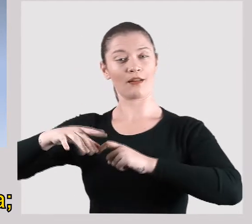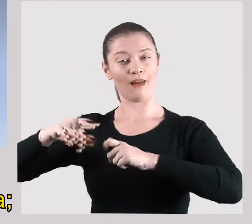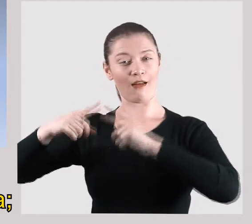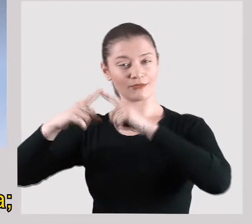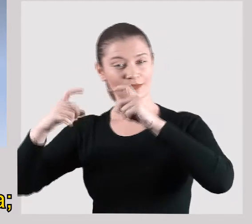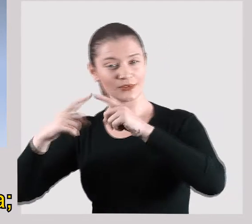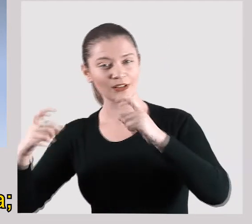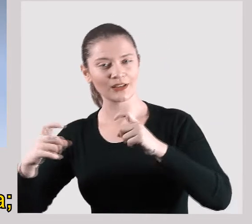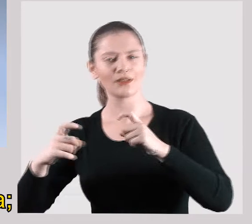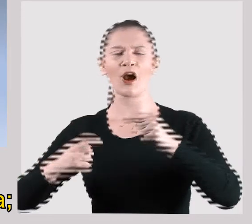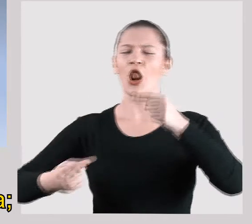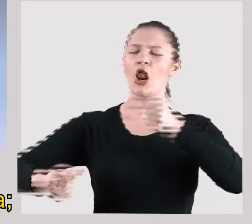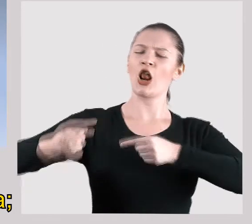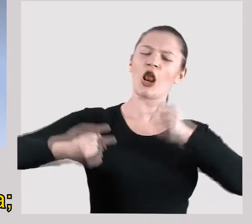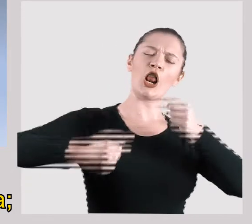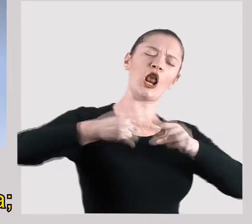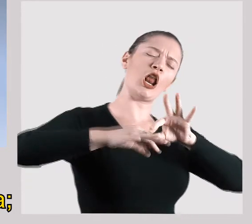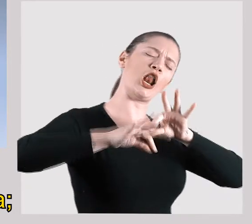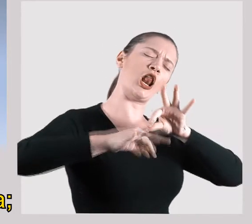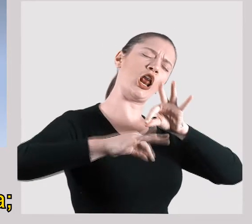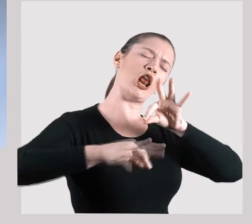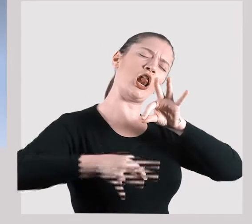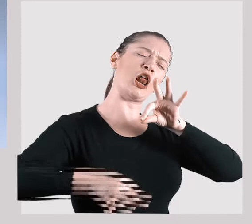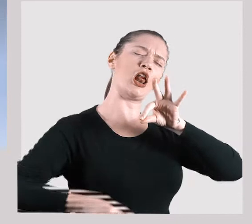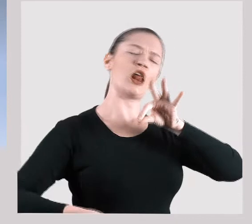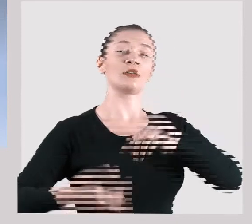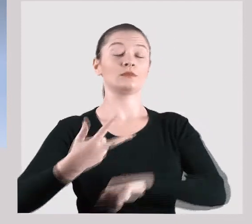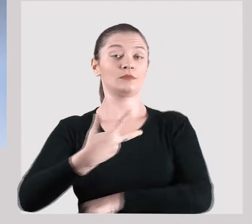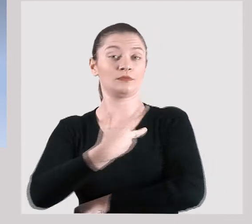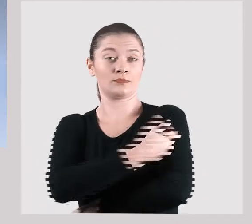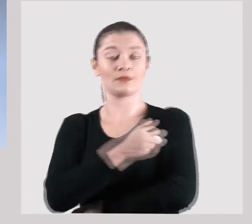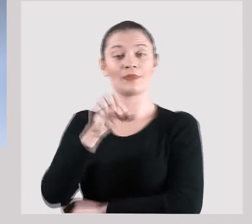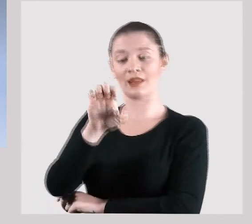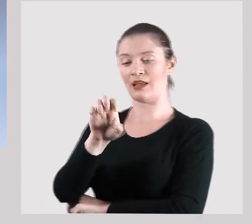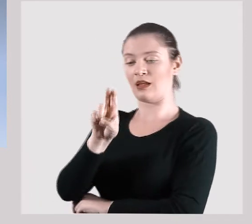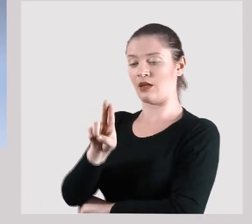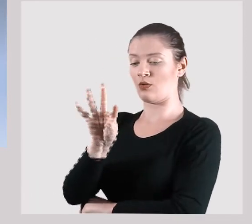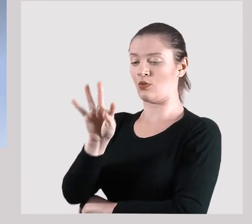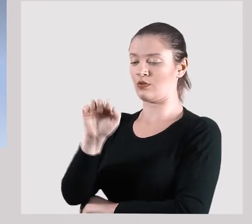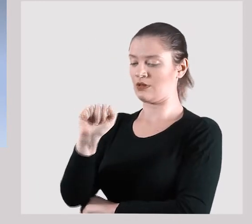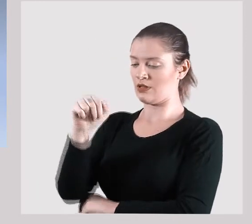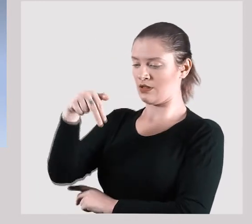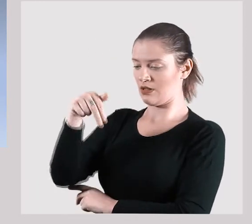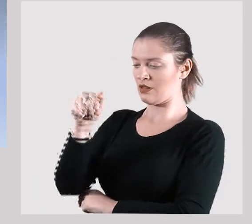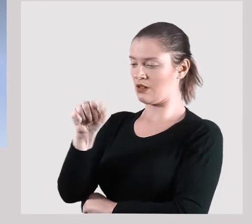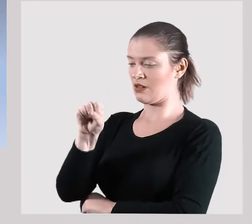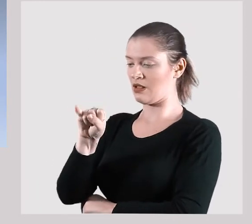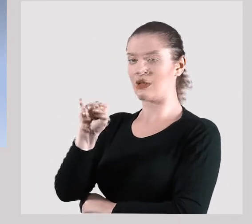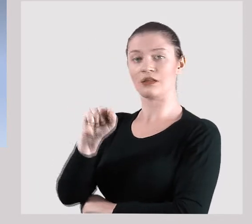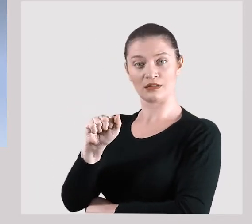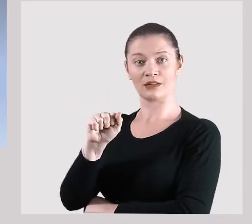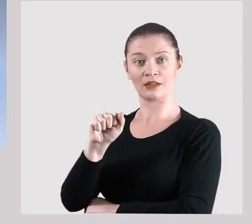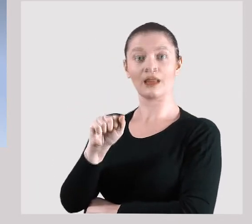acalorados, né, intermináveis, sobre eutanásia. Tem países que já estão fazendo aborto, né, a